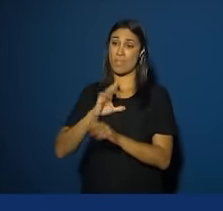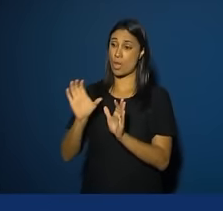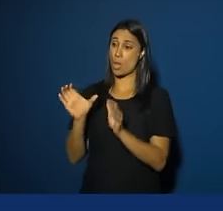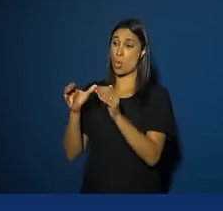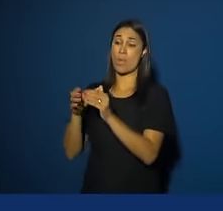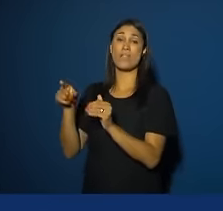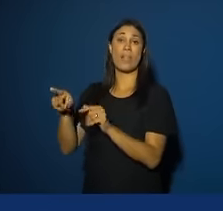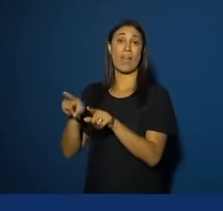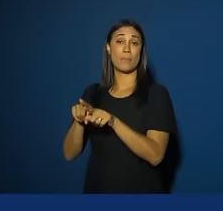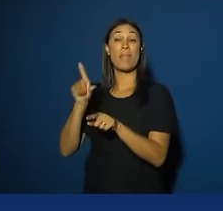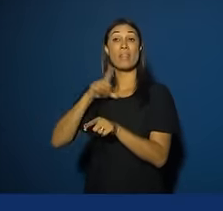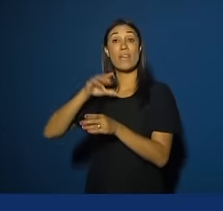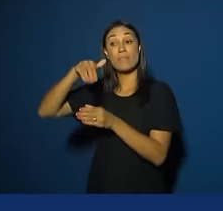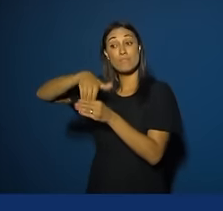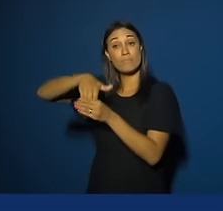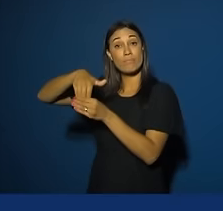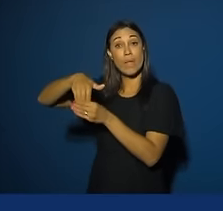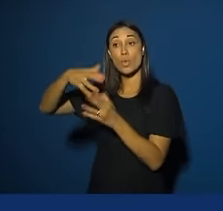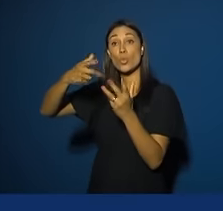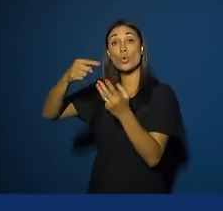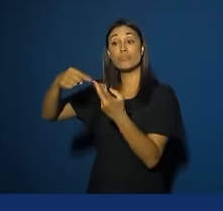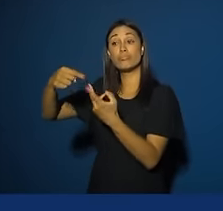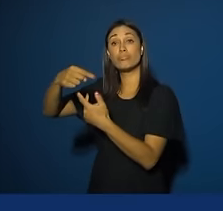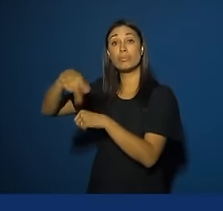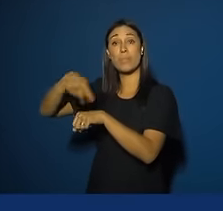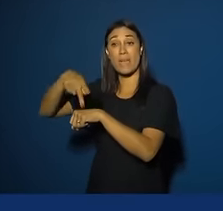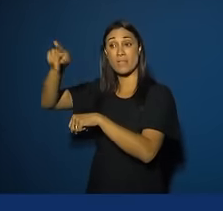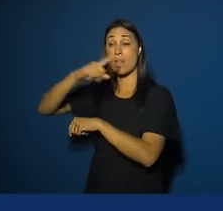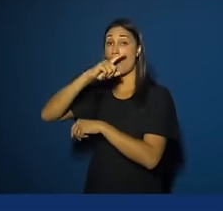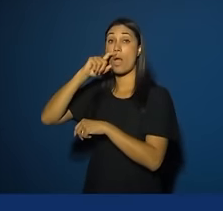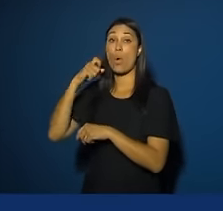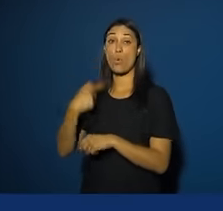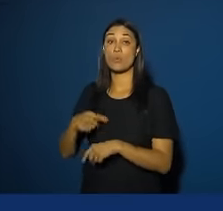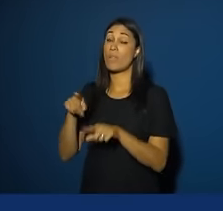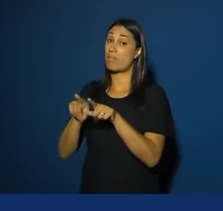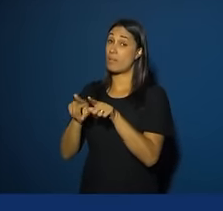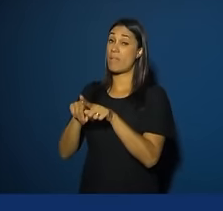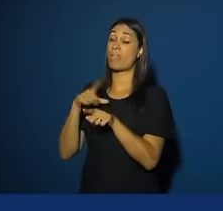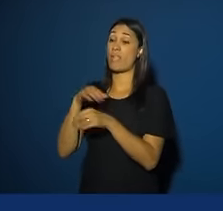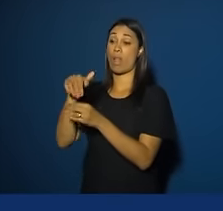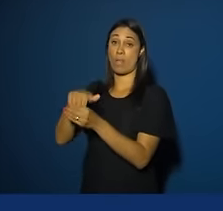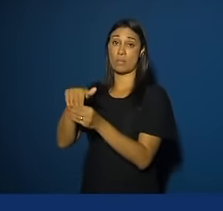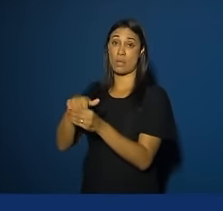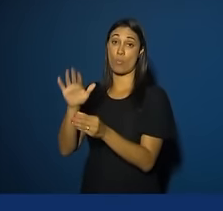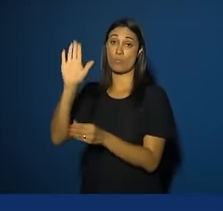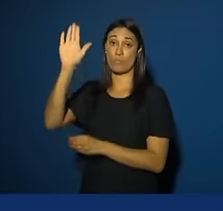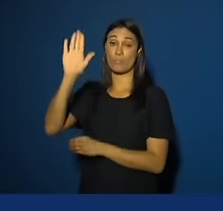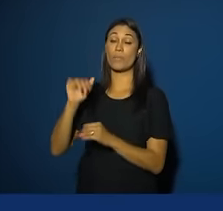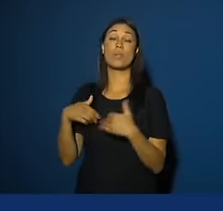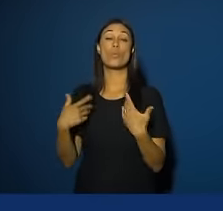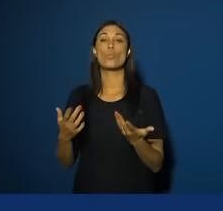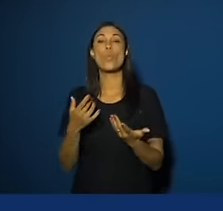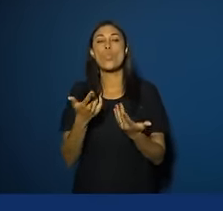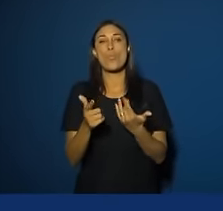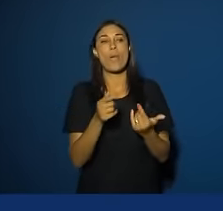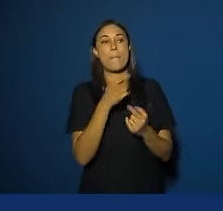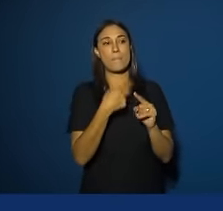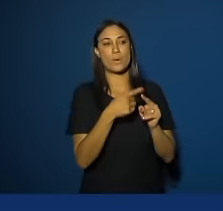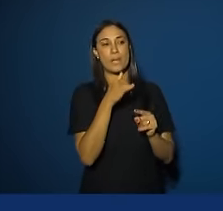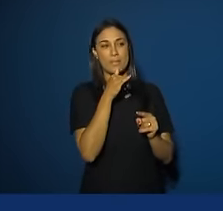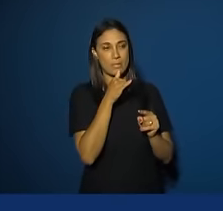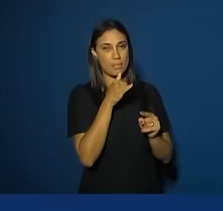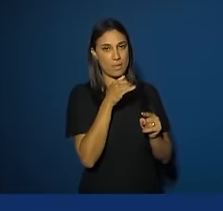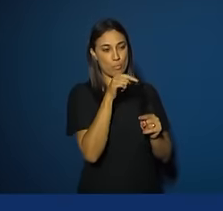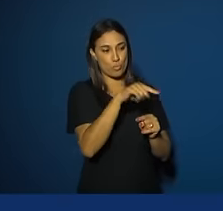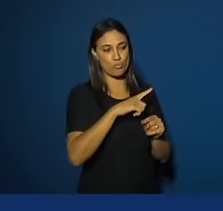países tem eleição em todos esses países tem eleição na Rússia né então não é porque a gente tem as instituições